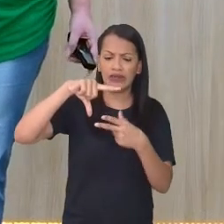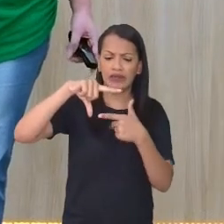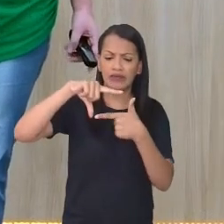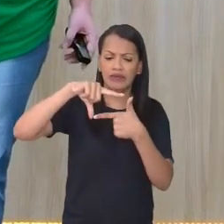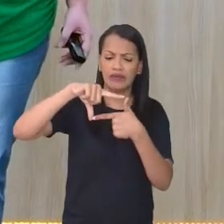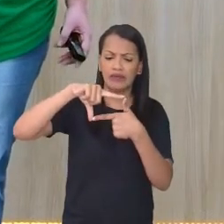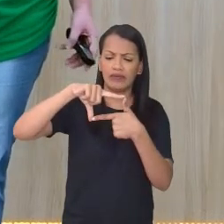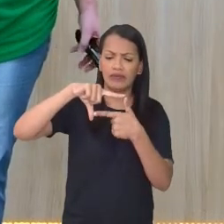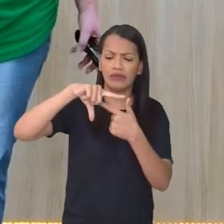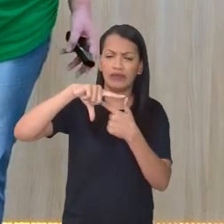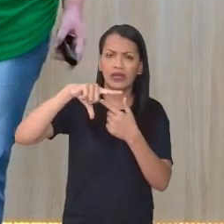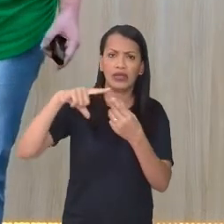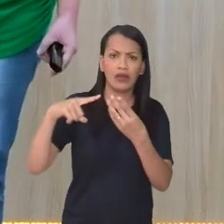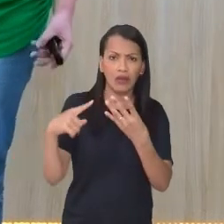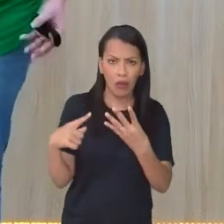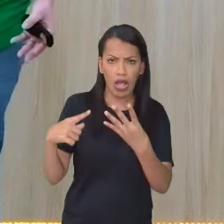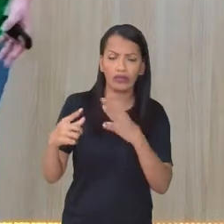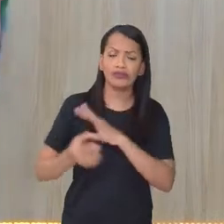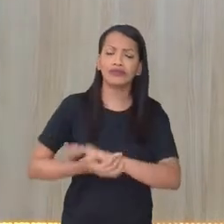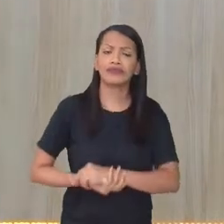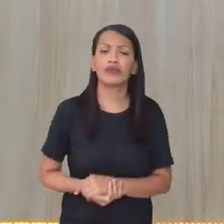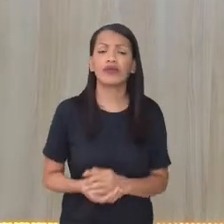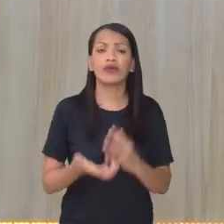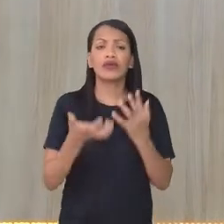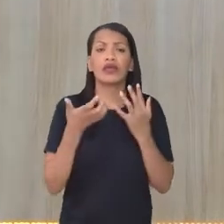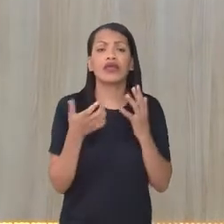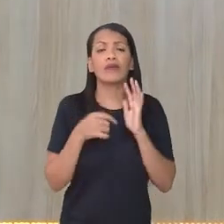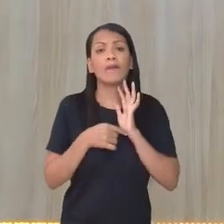aí. Pois é. O que eu quero mostrar para